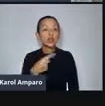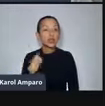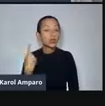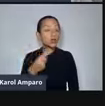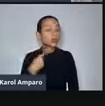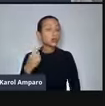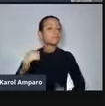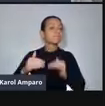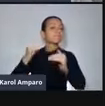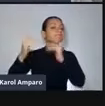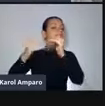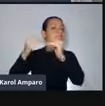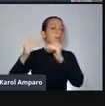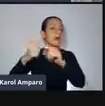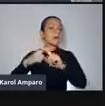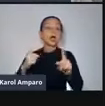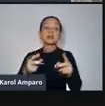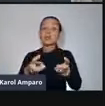Pode passar.